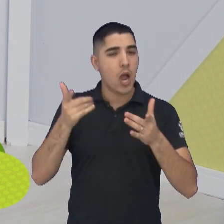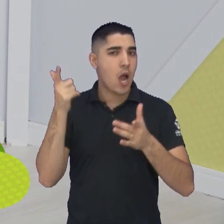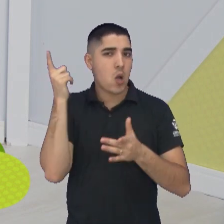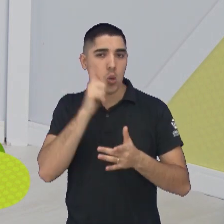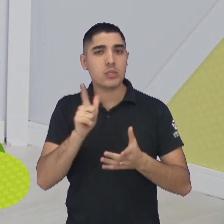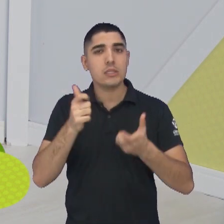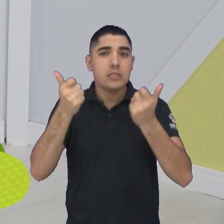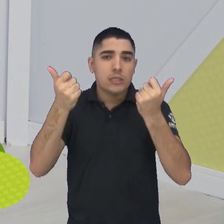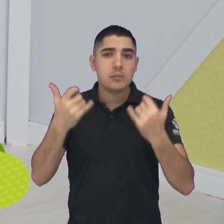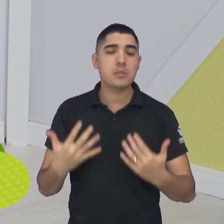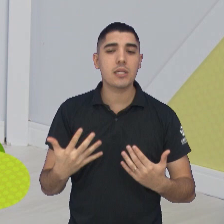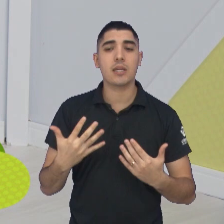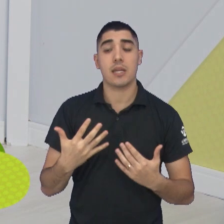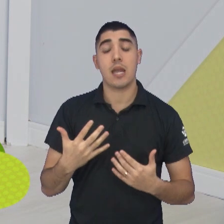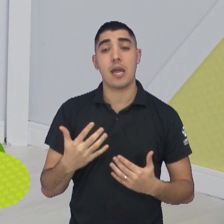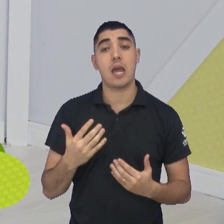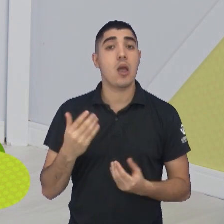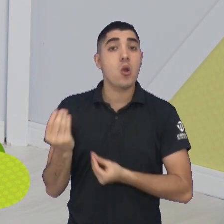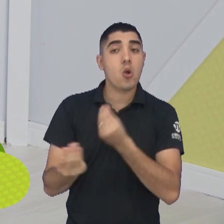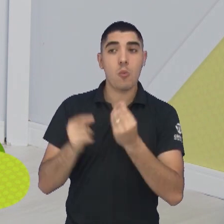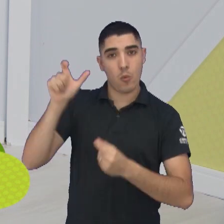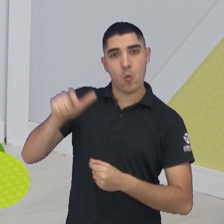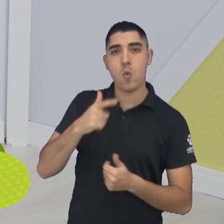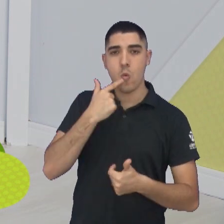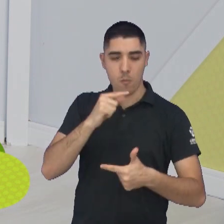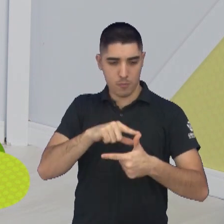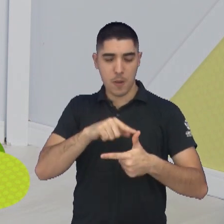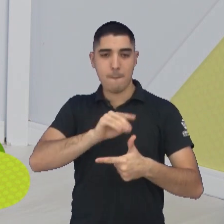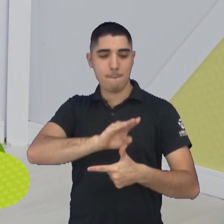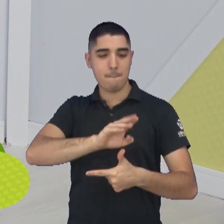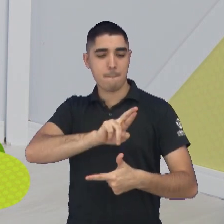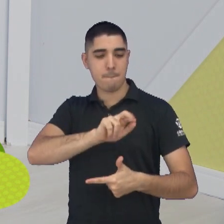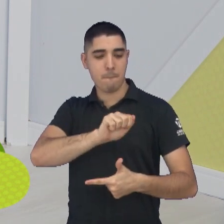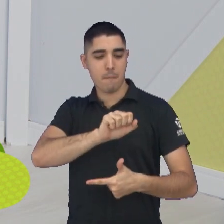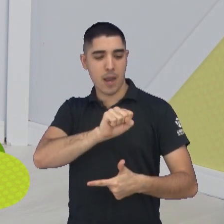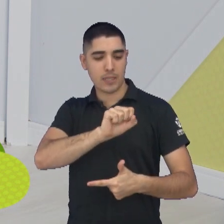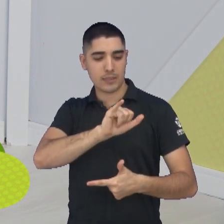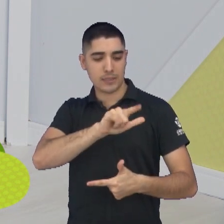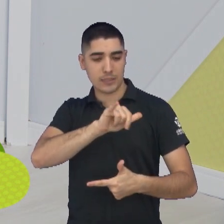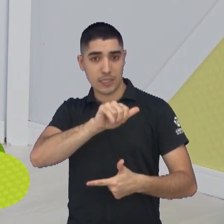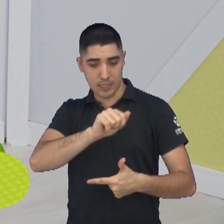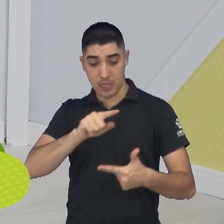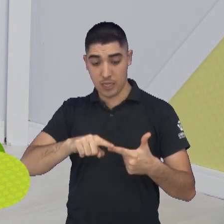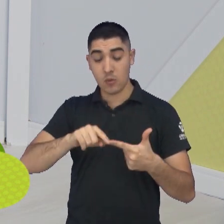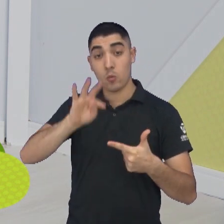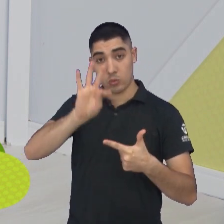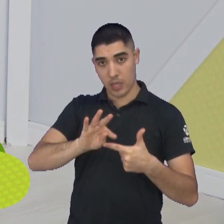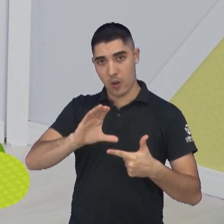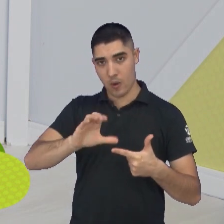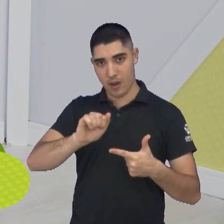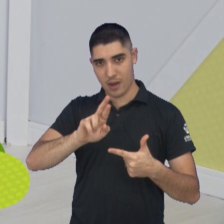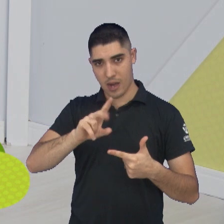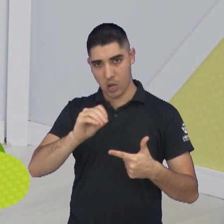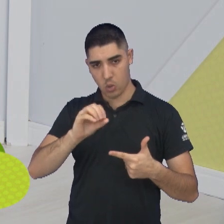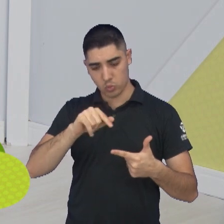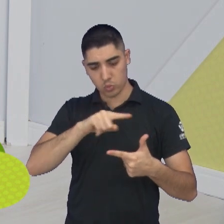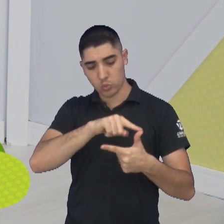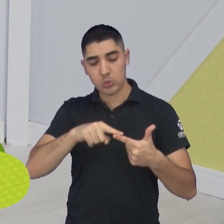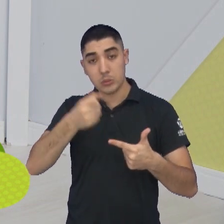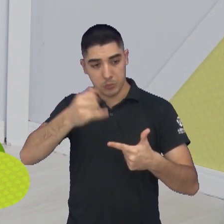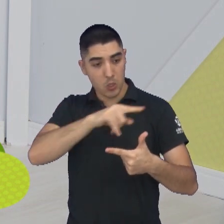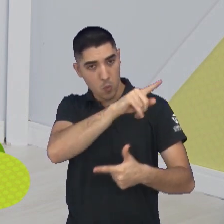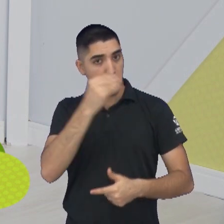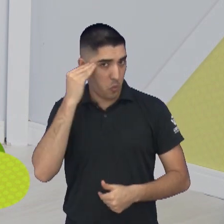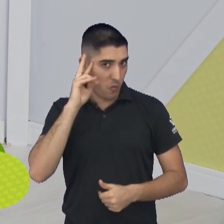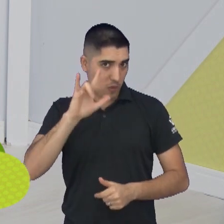inclusive, do que disseram o Brasília, levantador da equipe do São José e também o Carlos Schwanck. Bela vitória, São José dominou o jogo lá